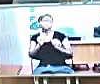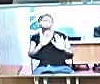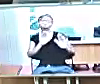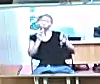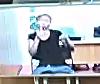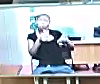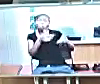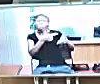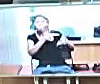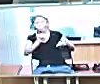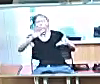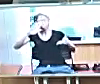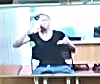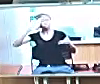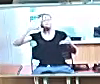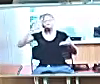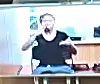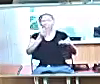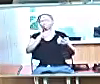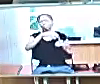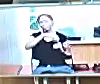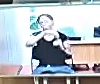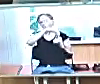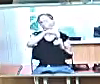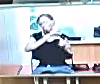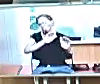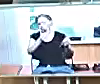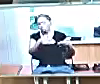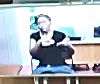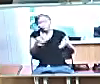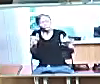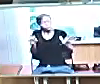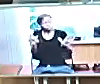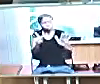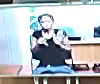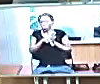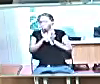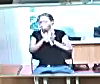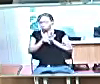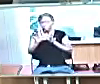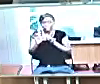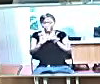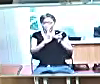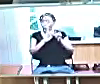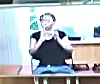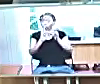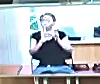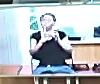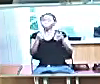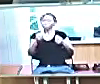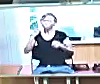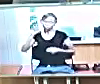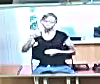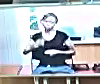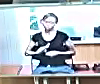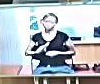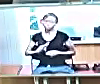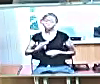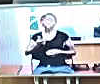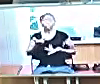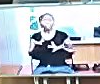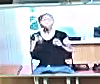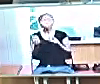prioridades isso é faz parte da democracia a gente tem que reconhecer que muitas